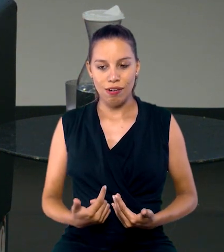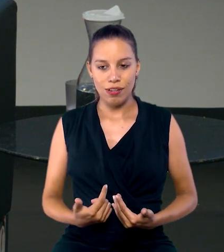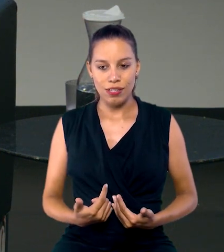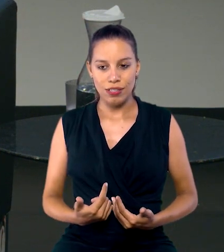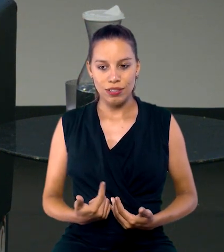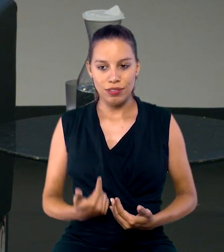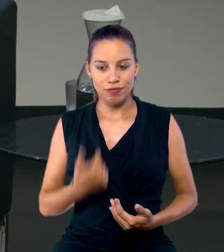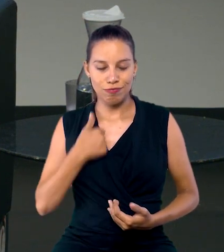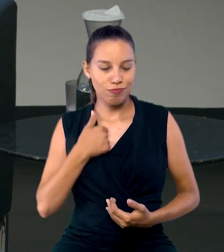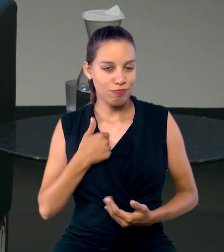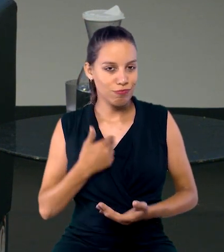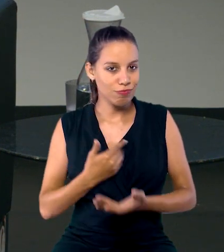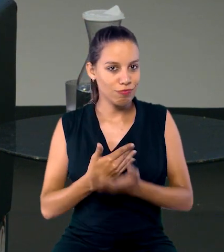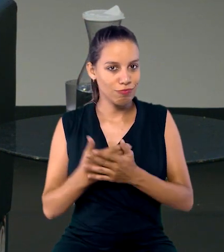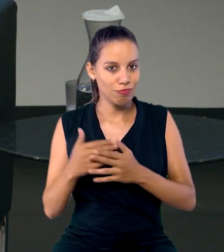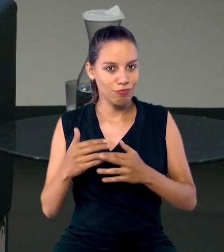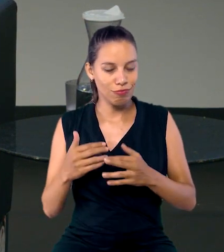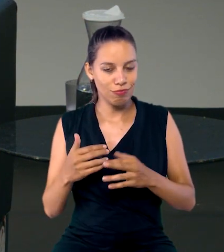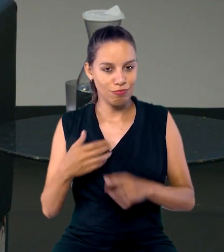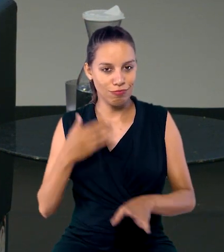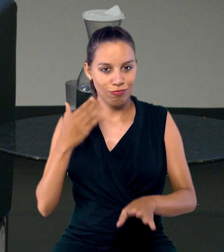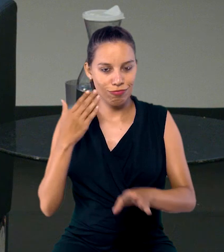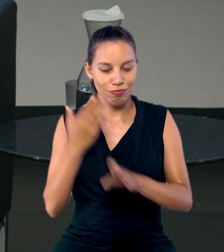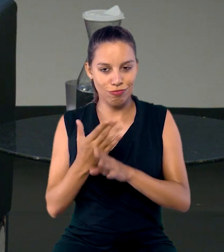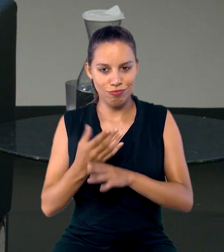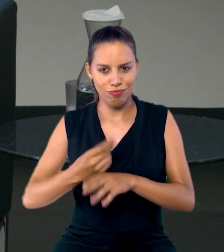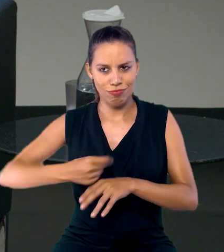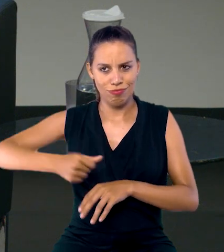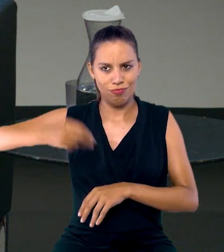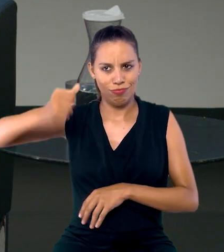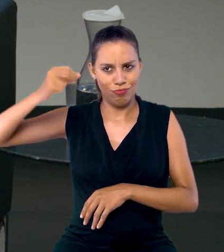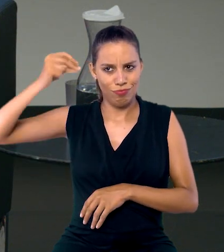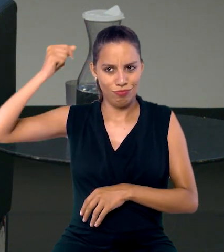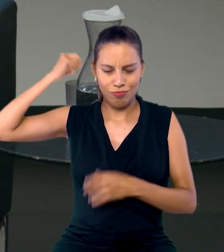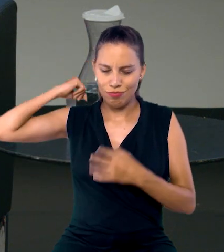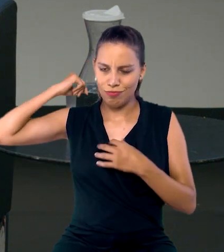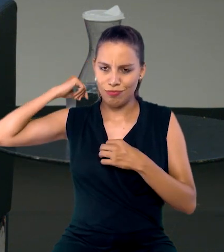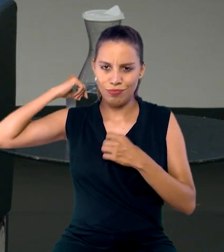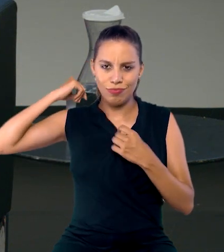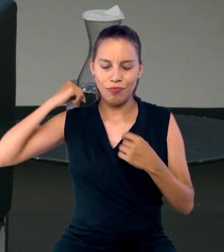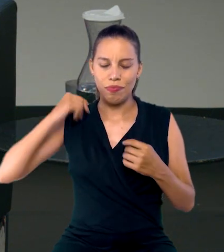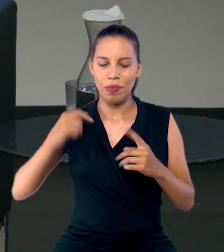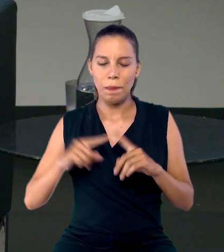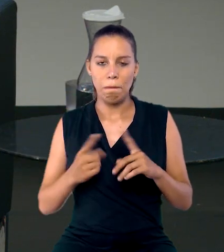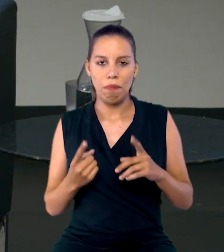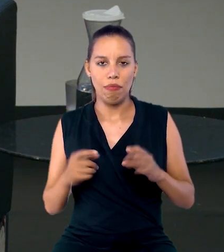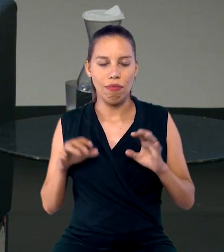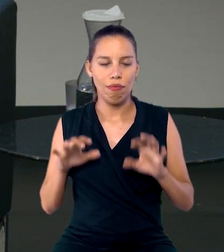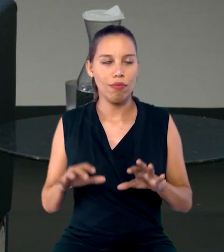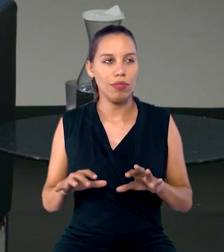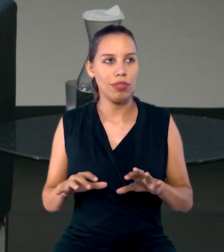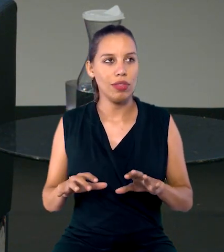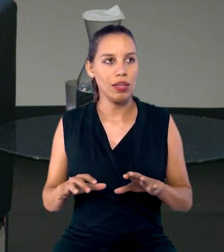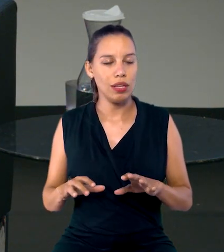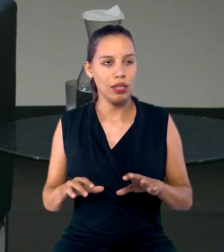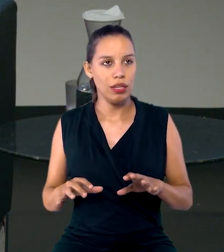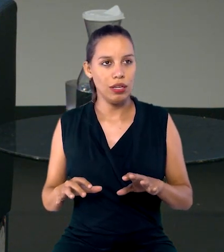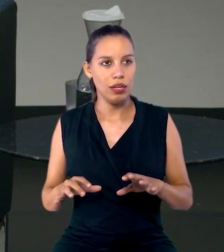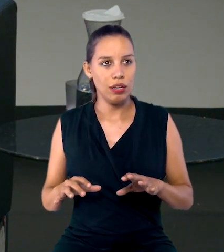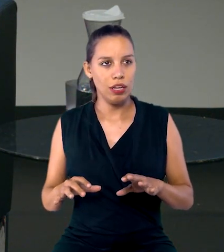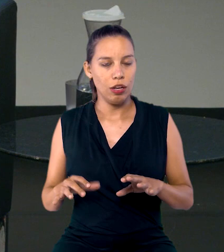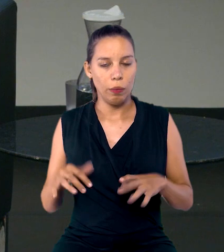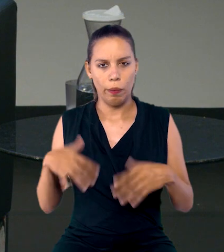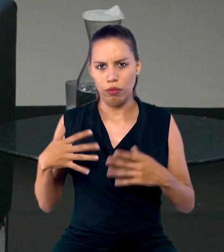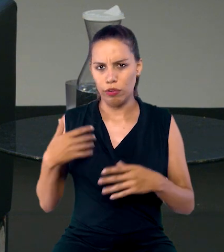Eu começo a descobrir isso, Geni, muito cedo. Mas, assim, quando eu